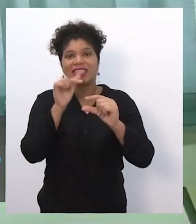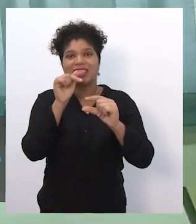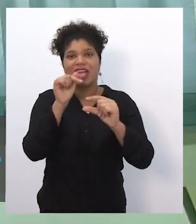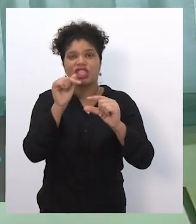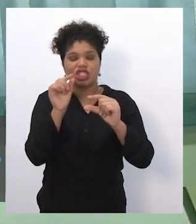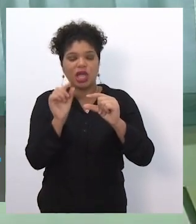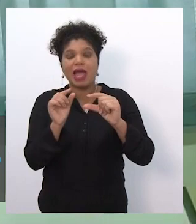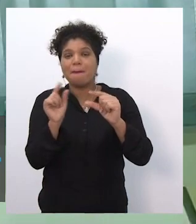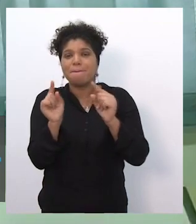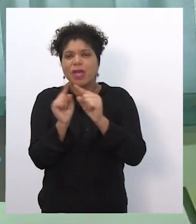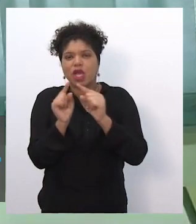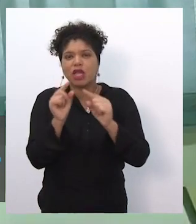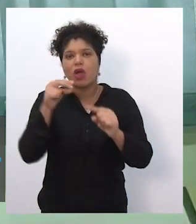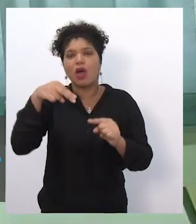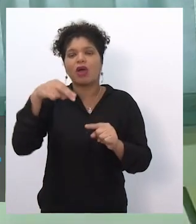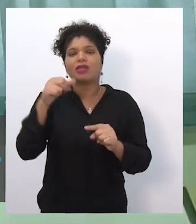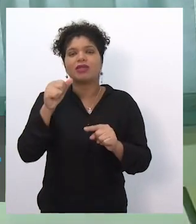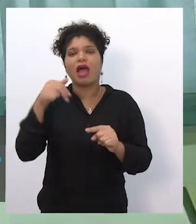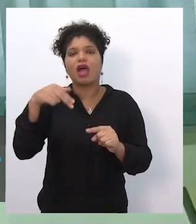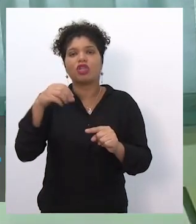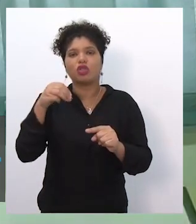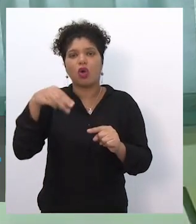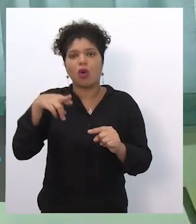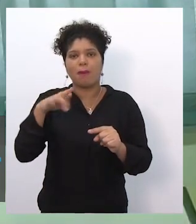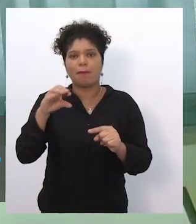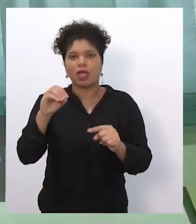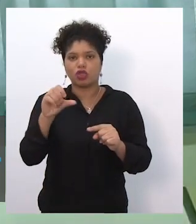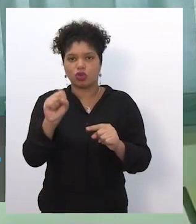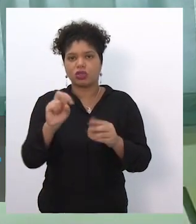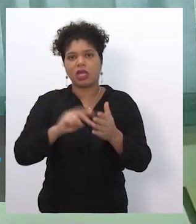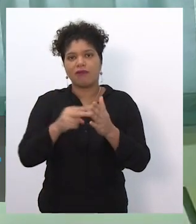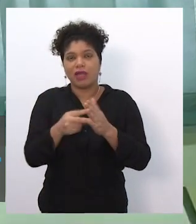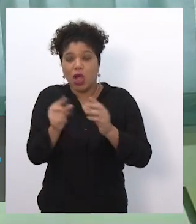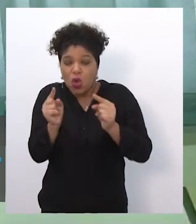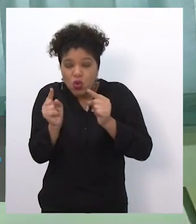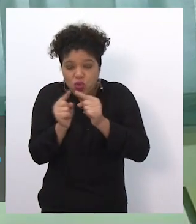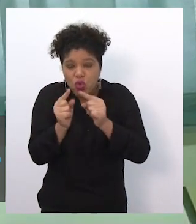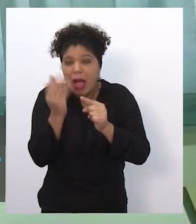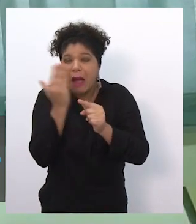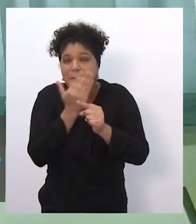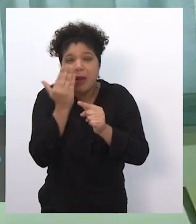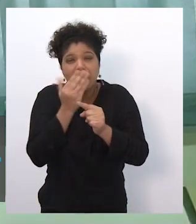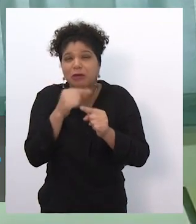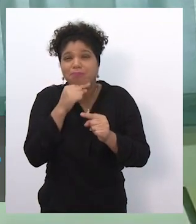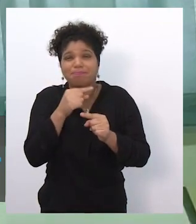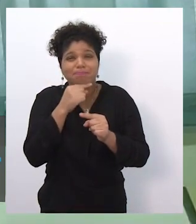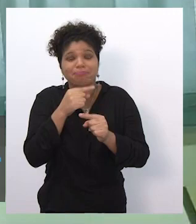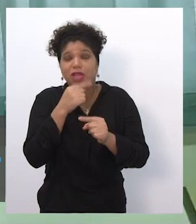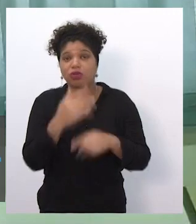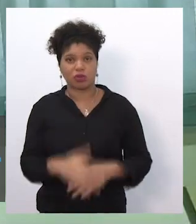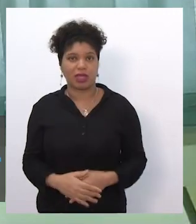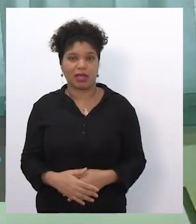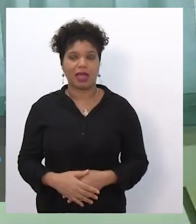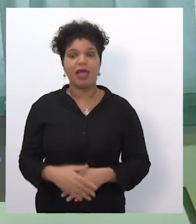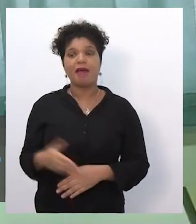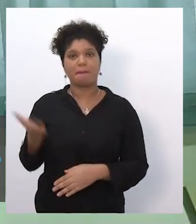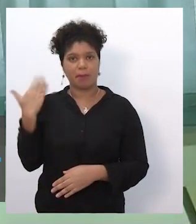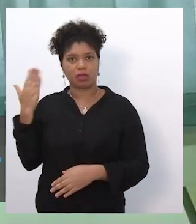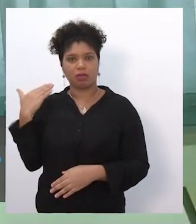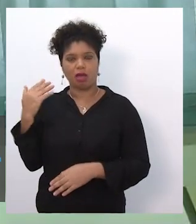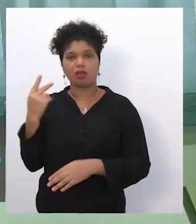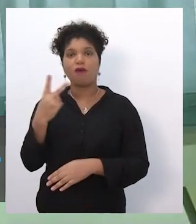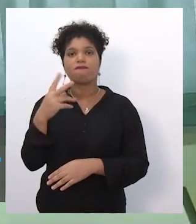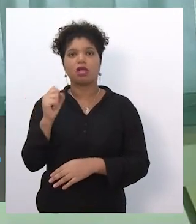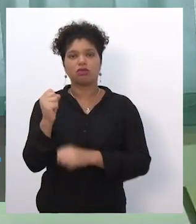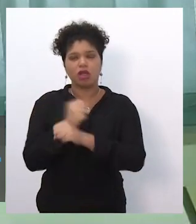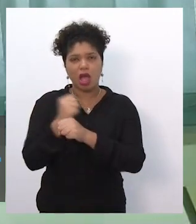Ou seja, é a mesma forma. Nós temos na nossa mão algo que há 20 anos, há 30 anos atrás, eu não sei